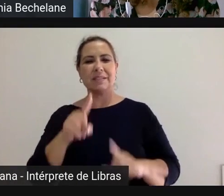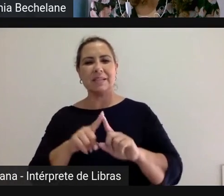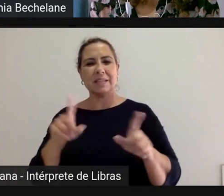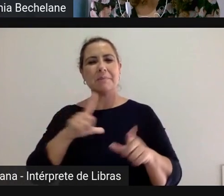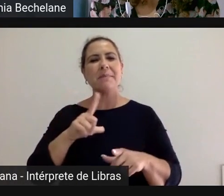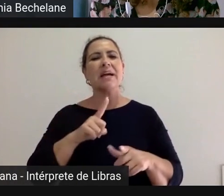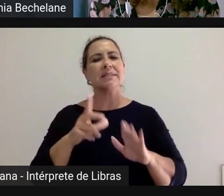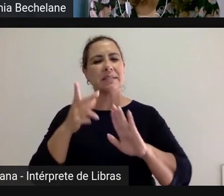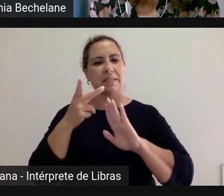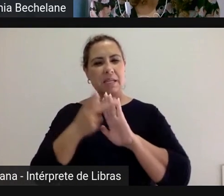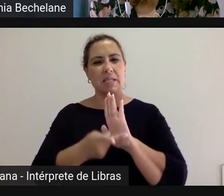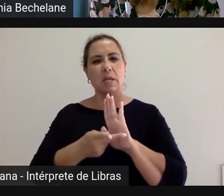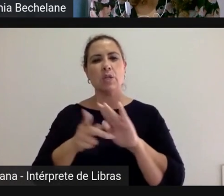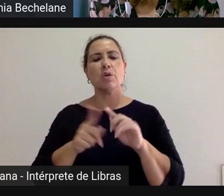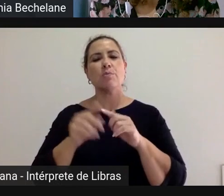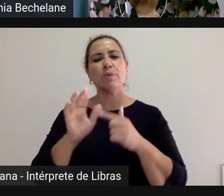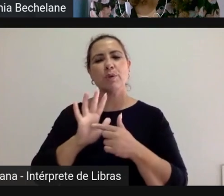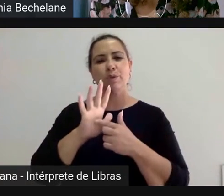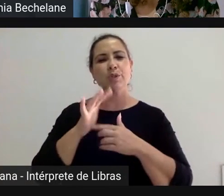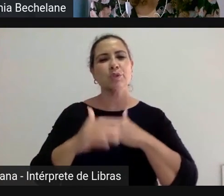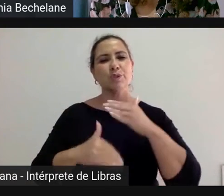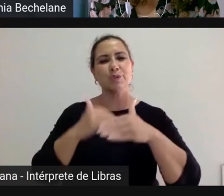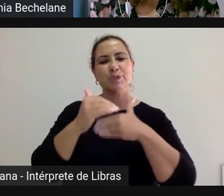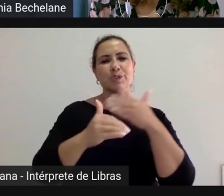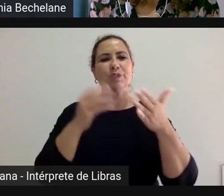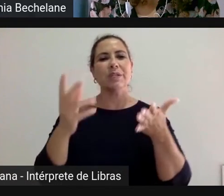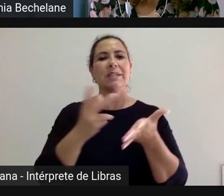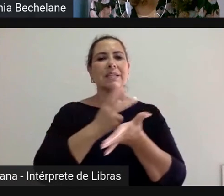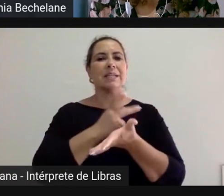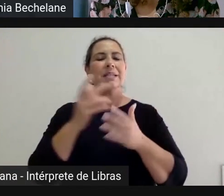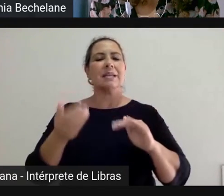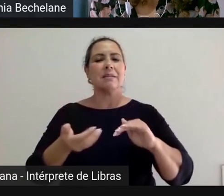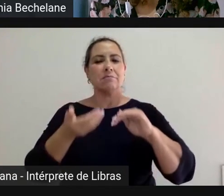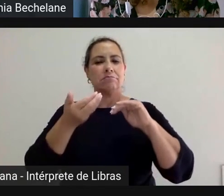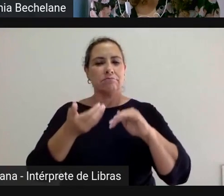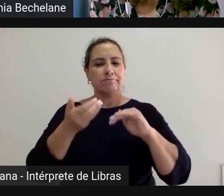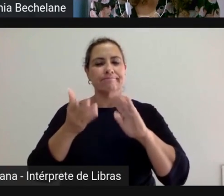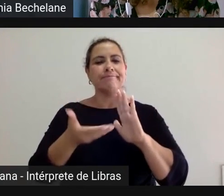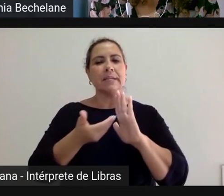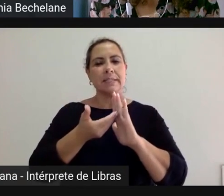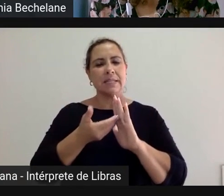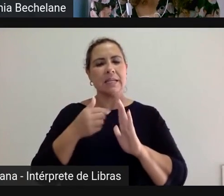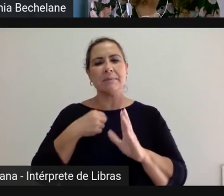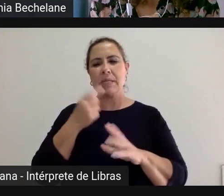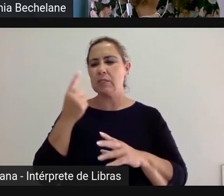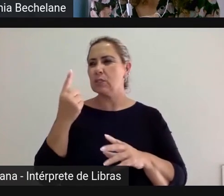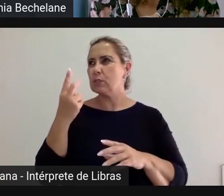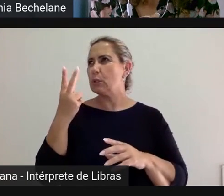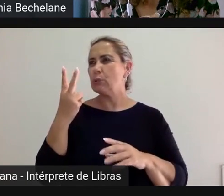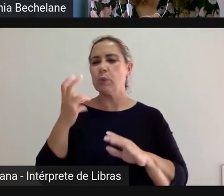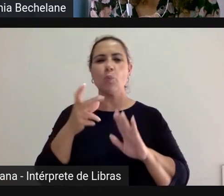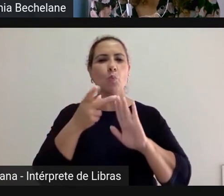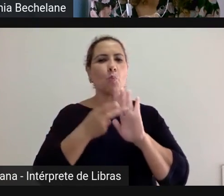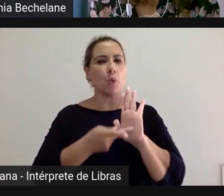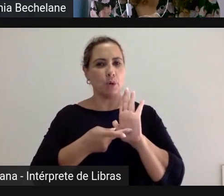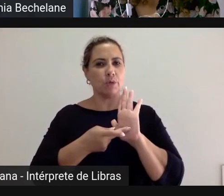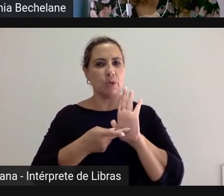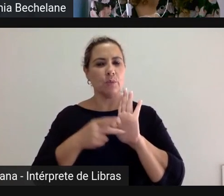proposição legislativa tramitando na Câmara dos Deputados, pelo menos tem 1 ou 2 projetos que tratam dessa sua ideia aí,